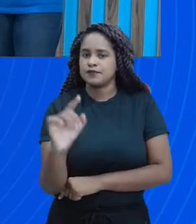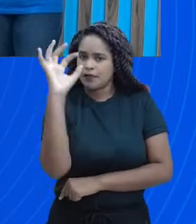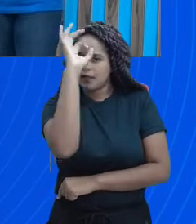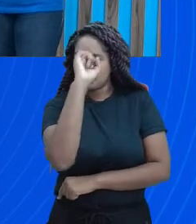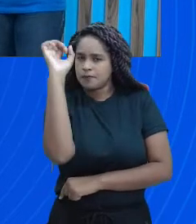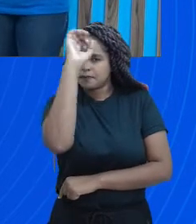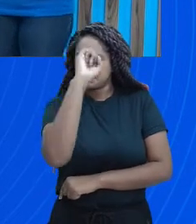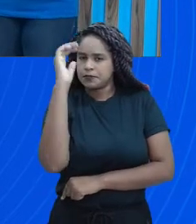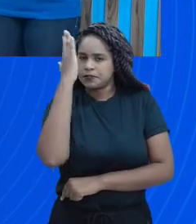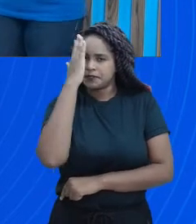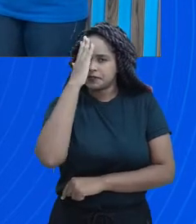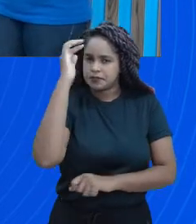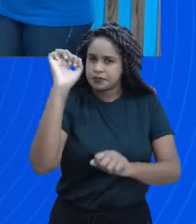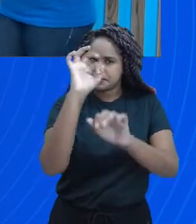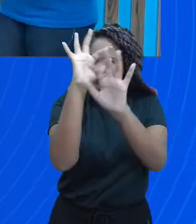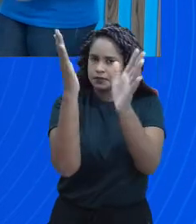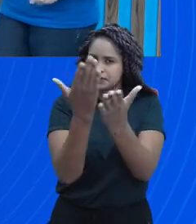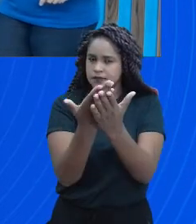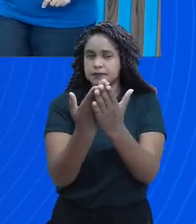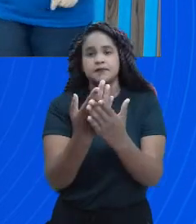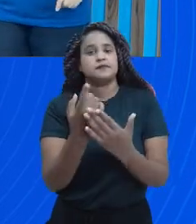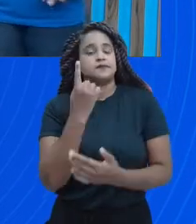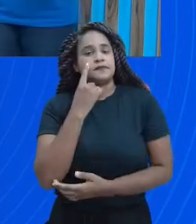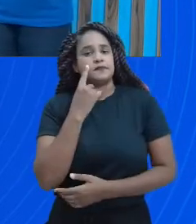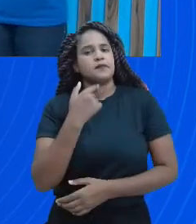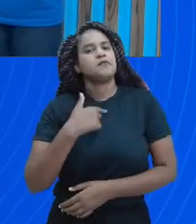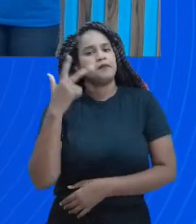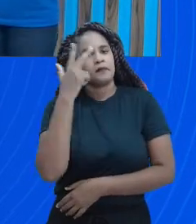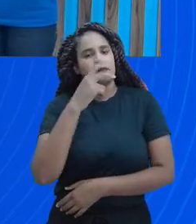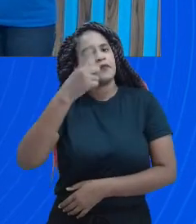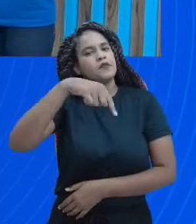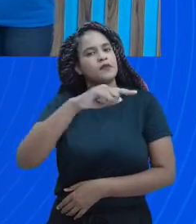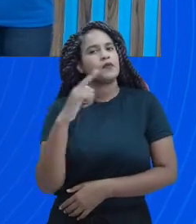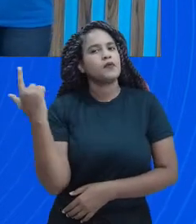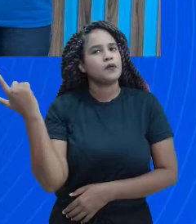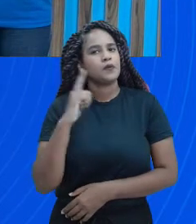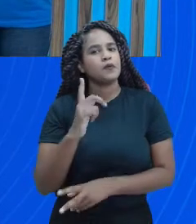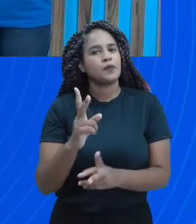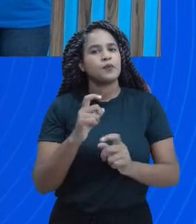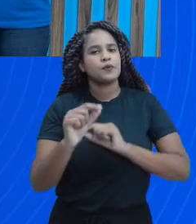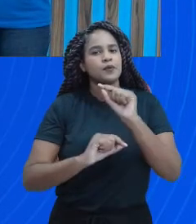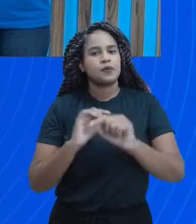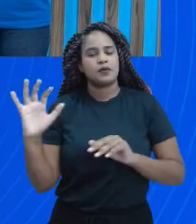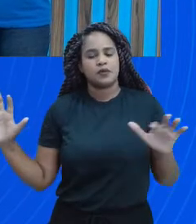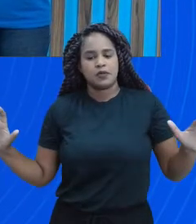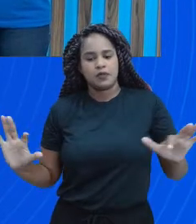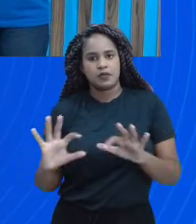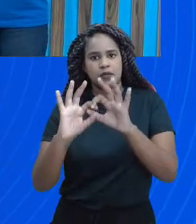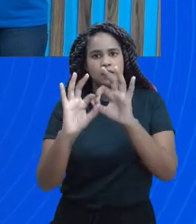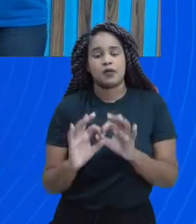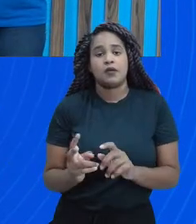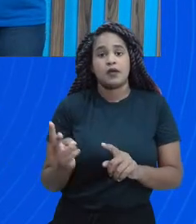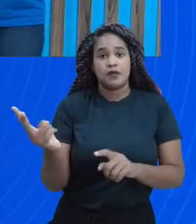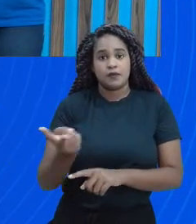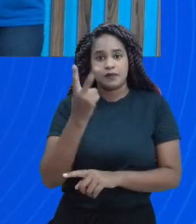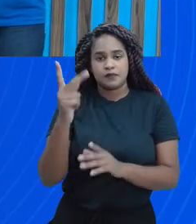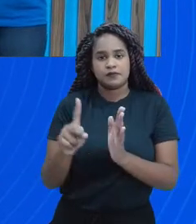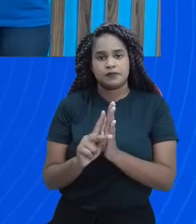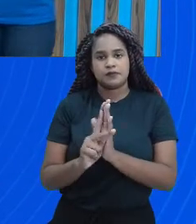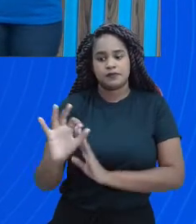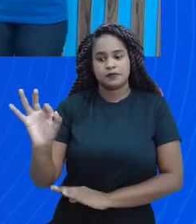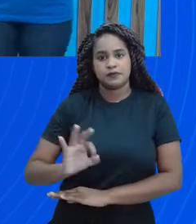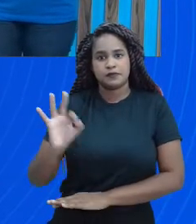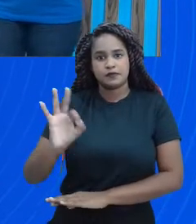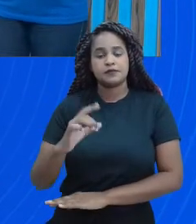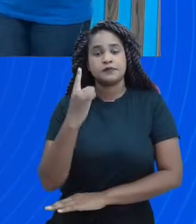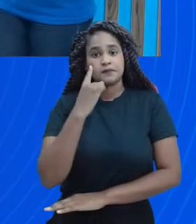aprendendo, né, entendendo a nossa aula, eu acho que vocês conseguiram perceber essa relação entre os valores de porcentagem.